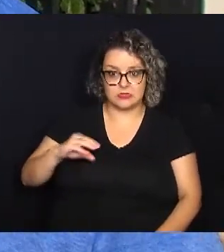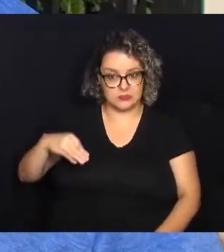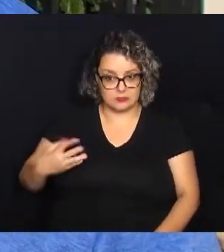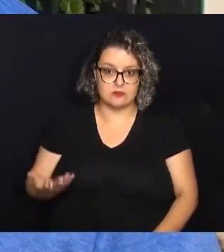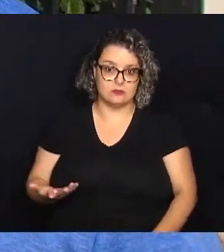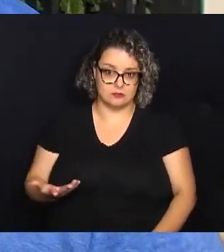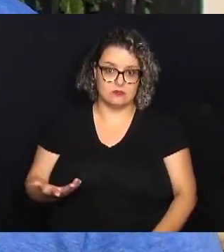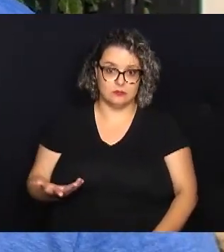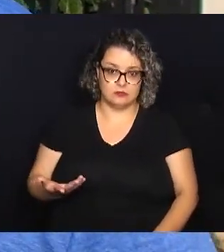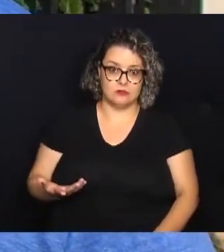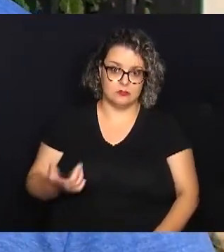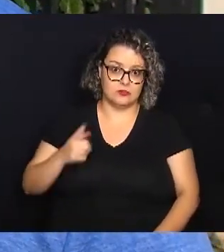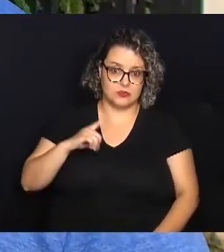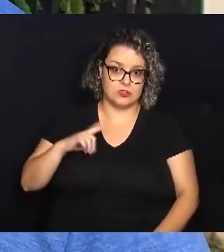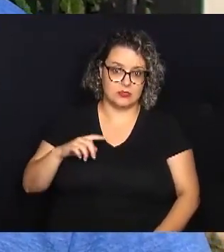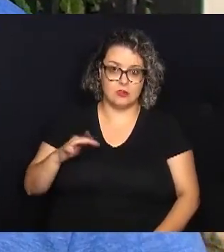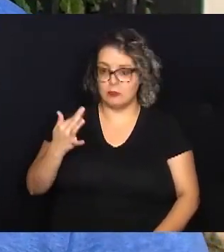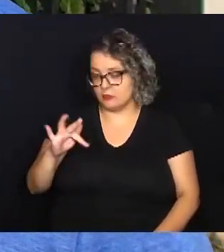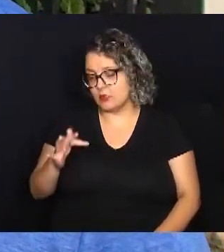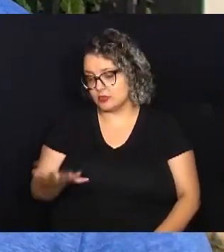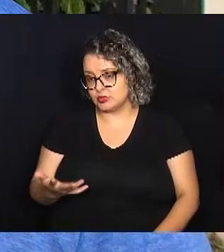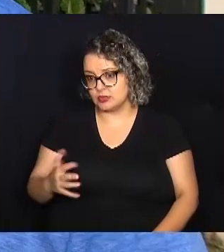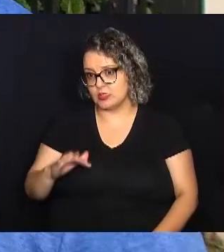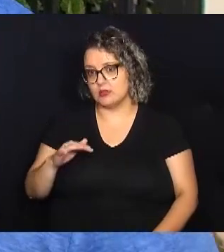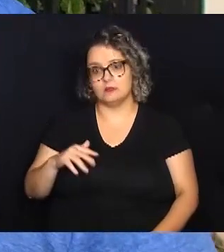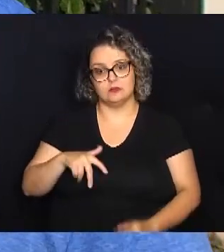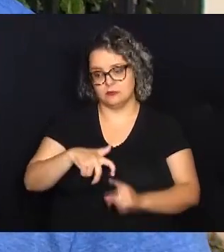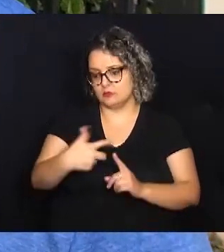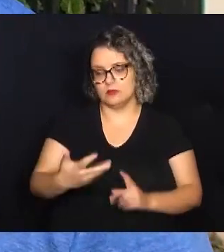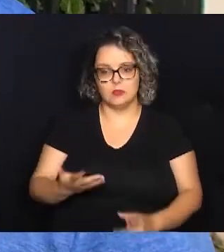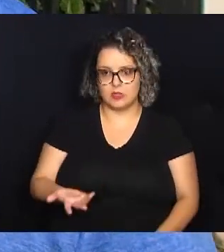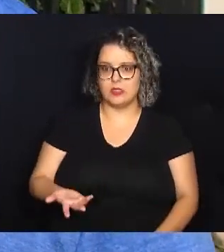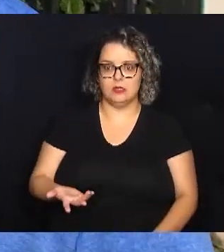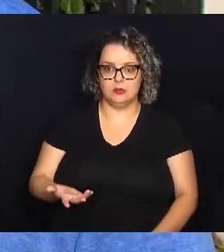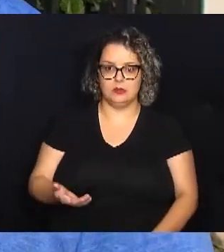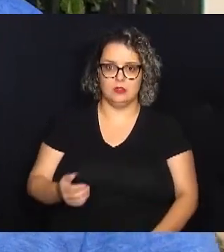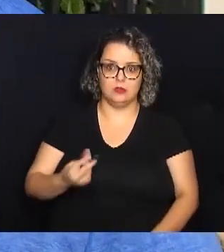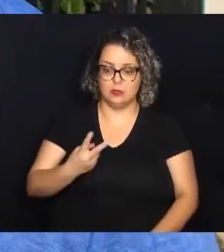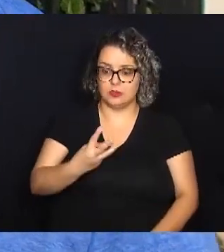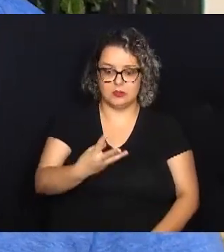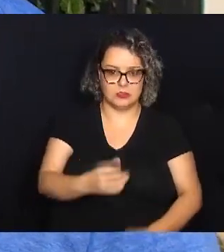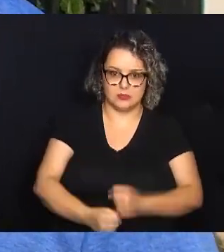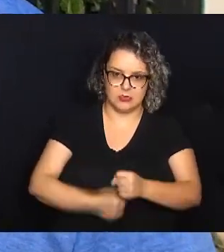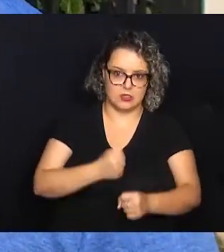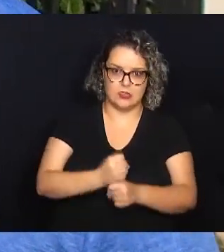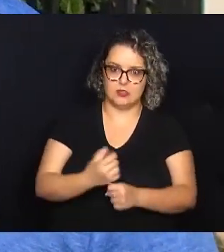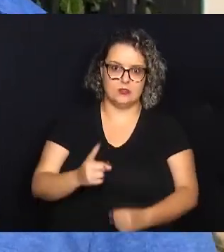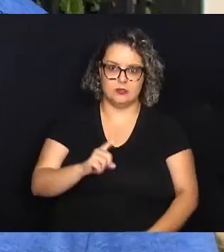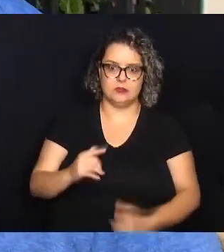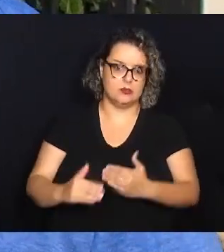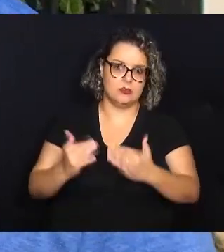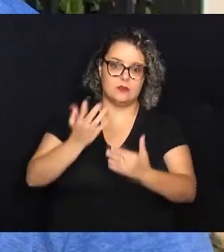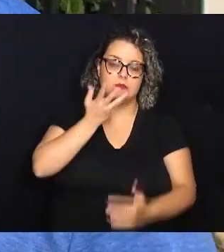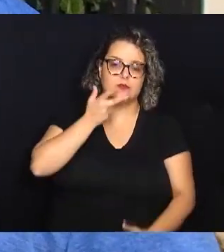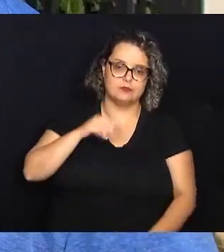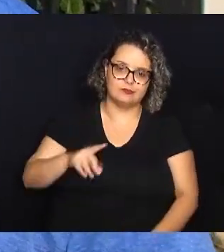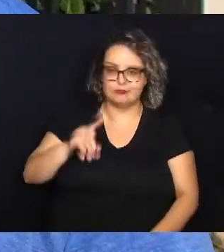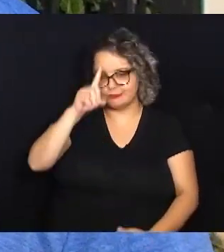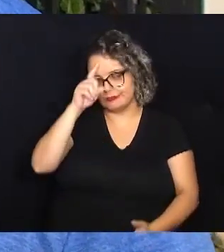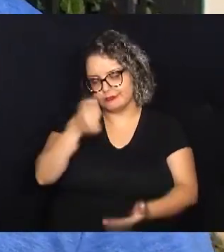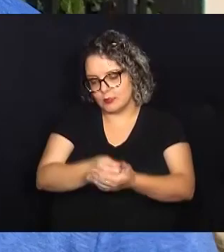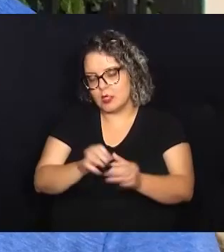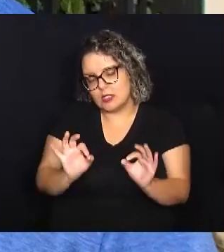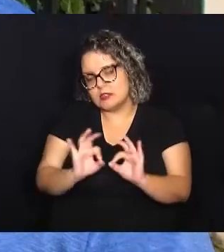é a segurança é de uma criança ter uma lesão E se machucar e passar quem sabe 2 3 anos sem poder brincar e desenvolver a